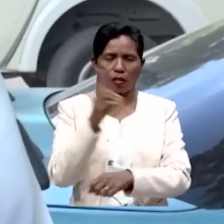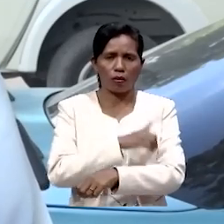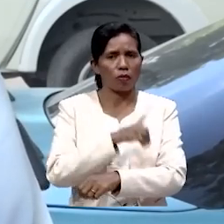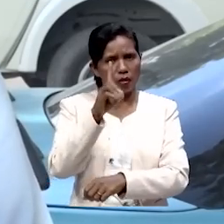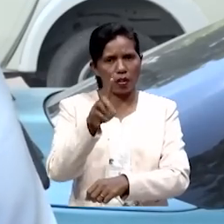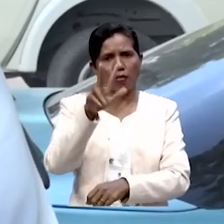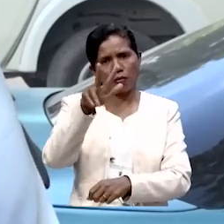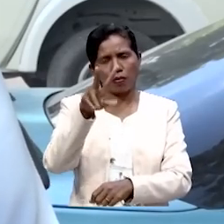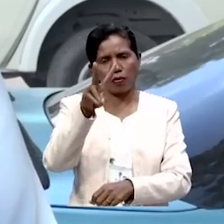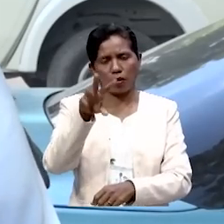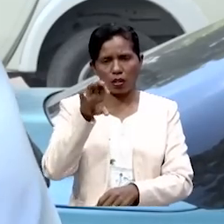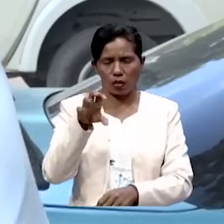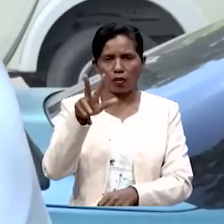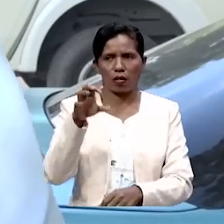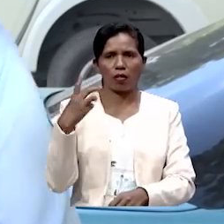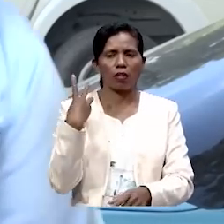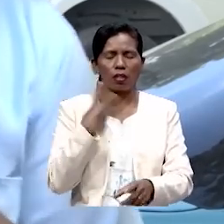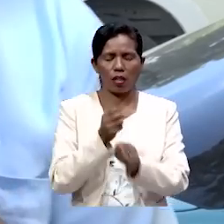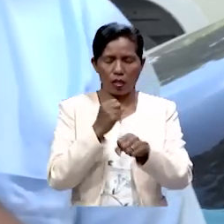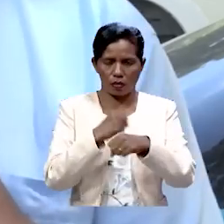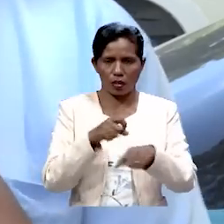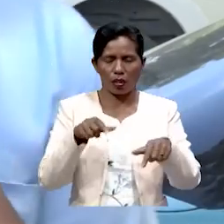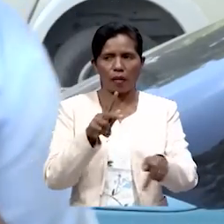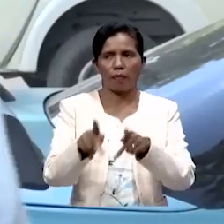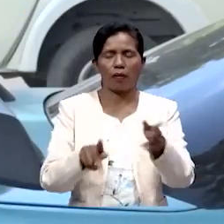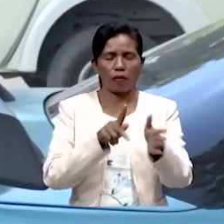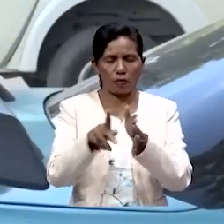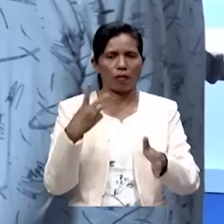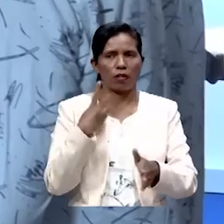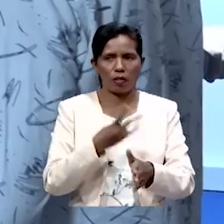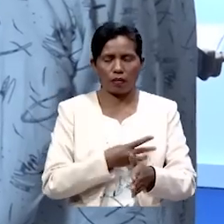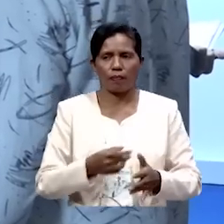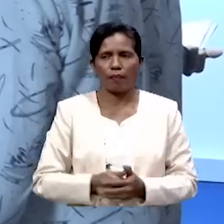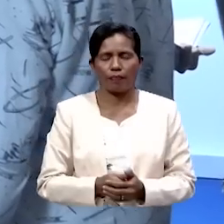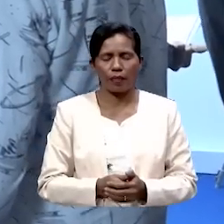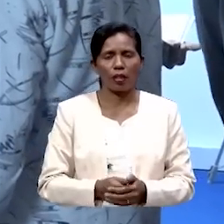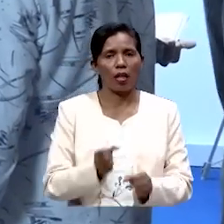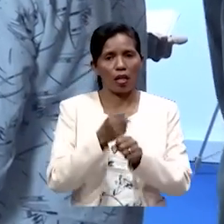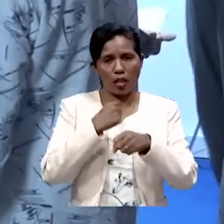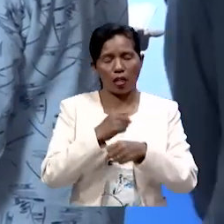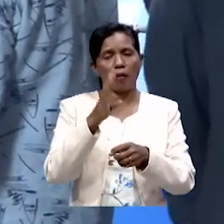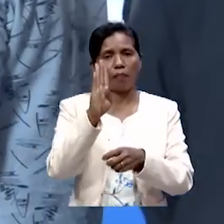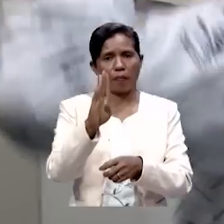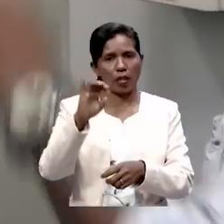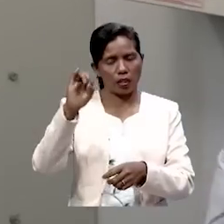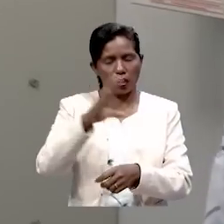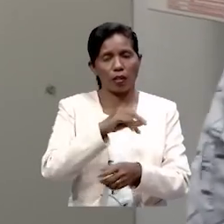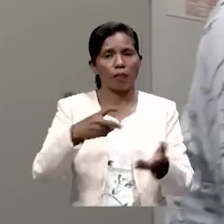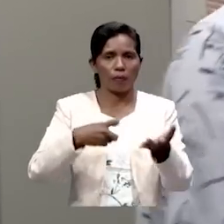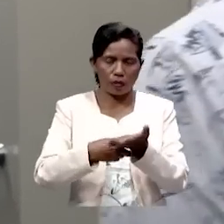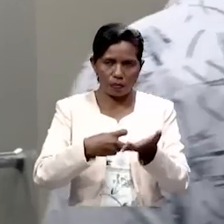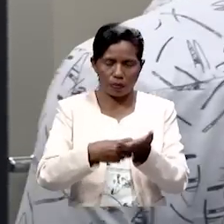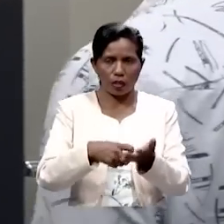tolu ita atende ita halo ida ne ema bela oho ita iha. Okay. Enquanto sistema produção ba bilhete identidade no passaporte,